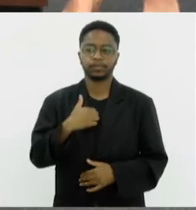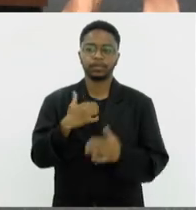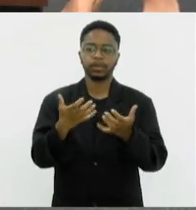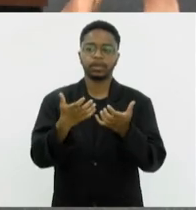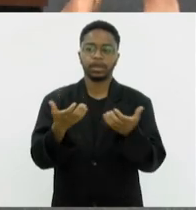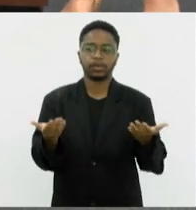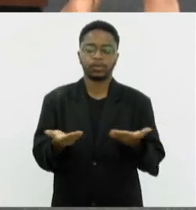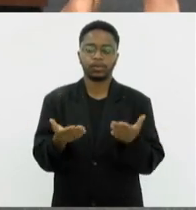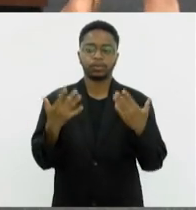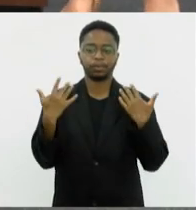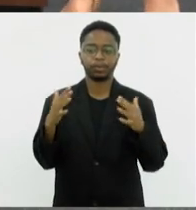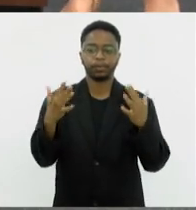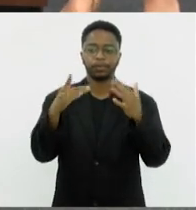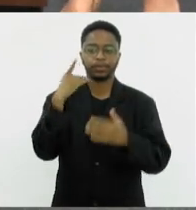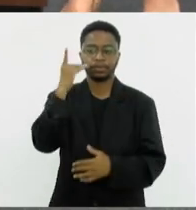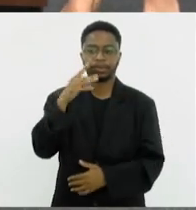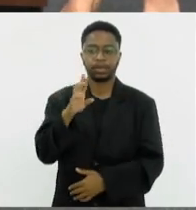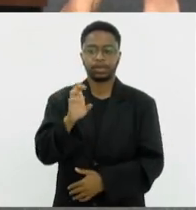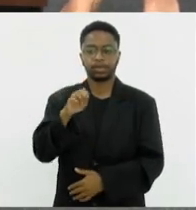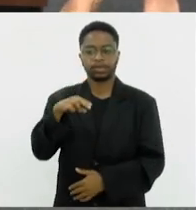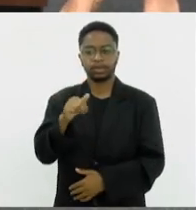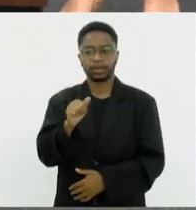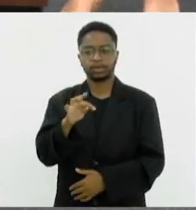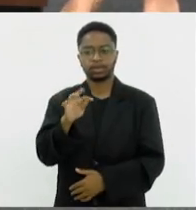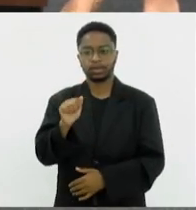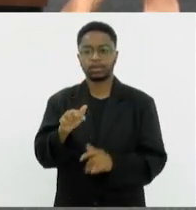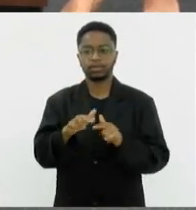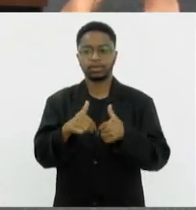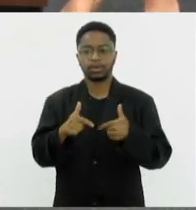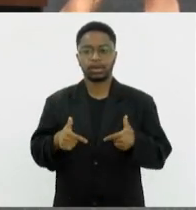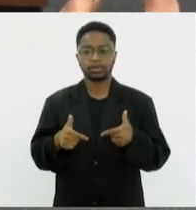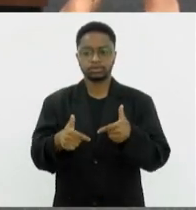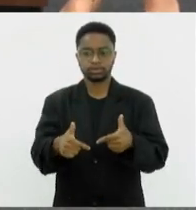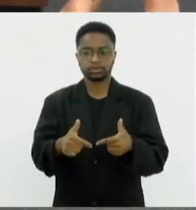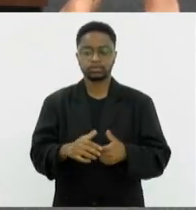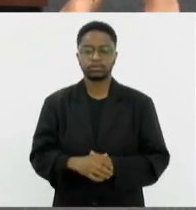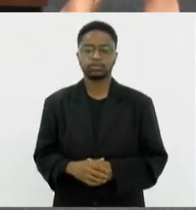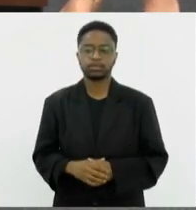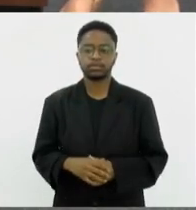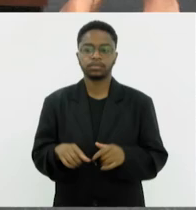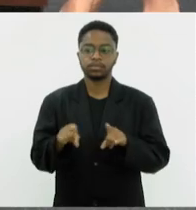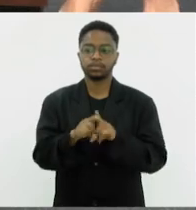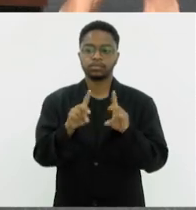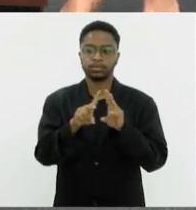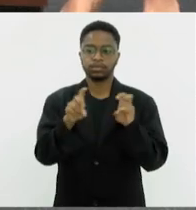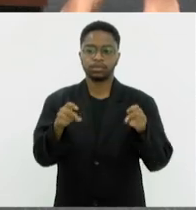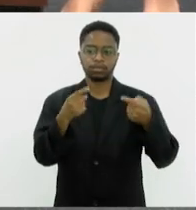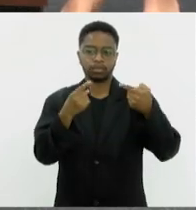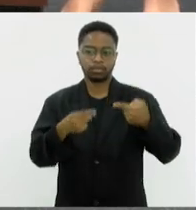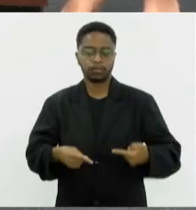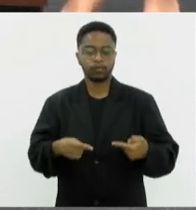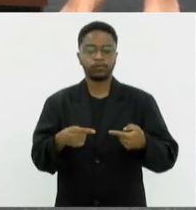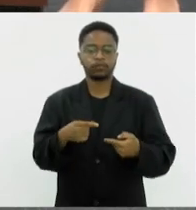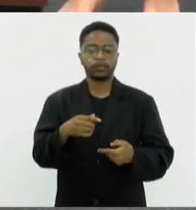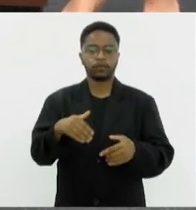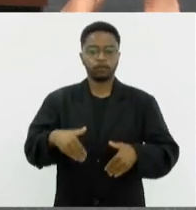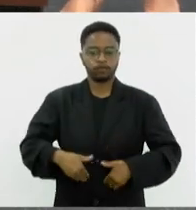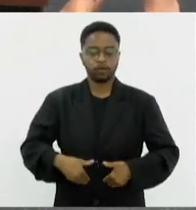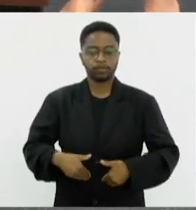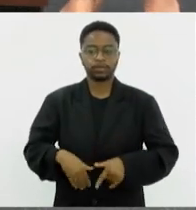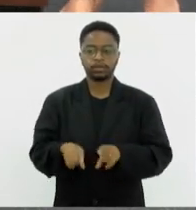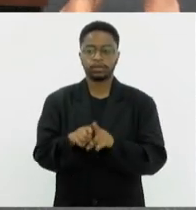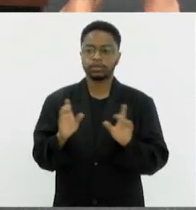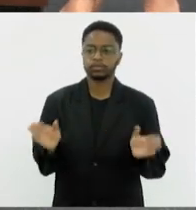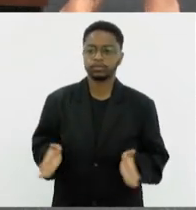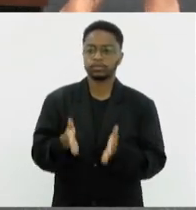lugar, parabenizar a deputada Renata pela iniciativa legislativa, a questão do combate à fome, do estímulo às cozinhas solidárias,